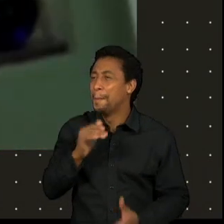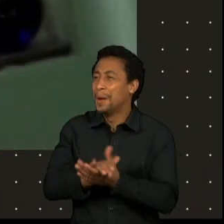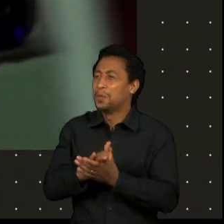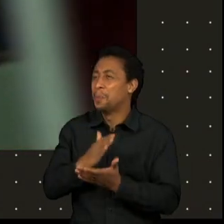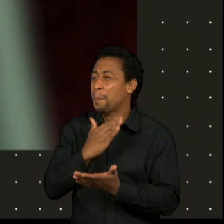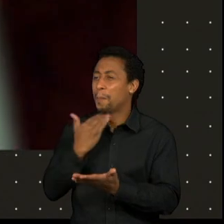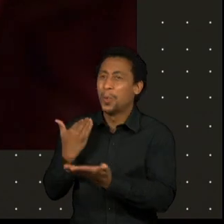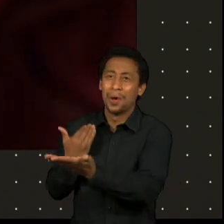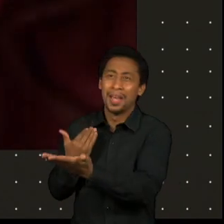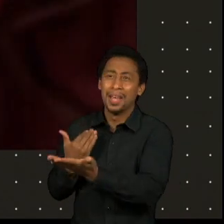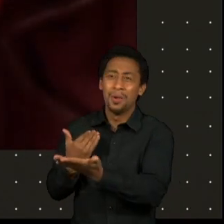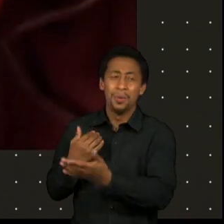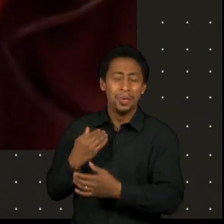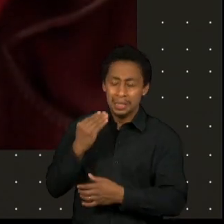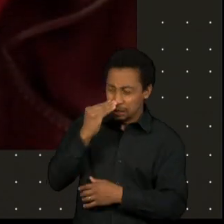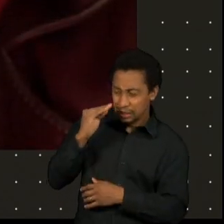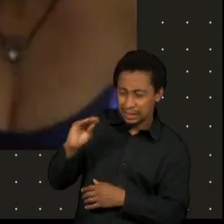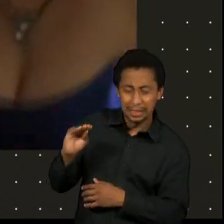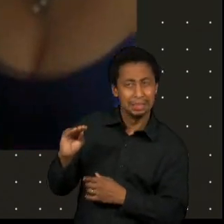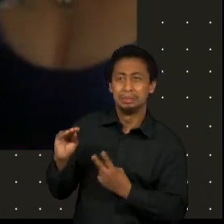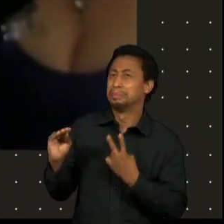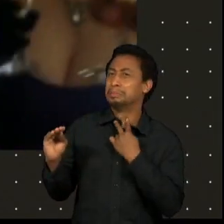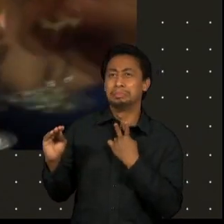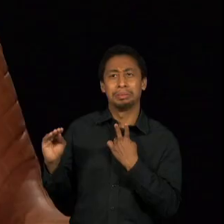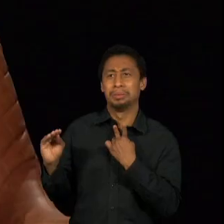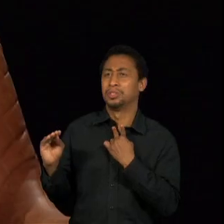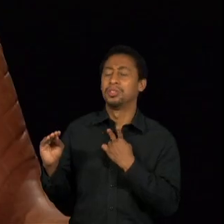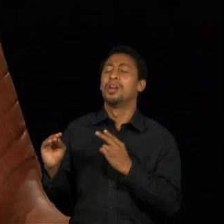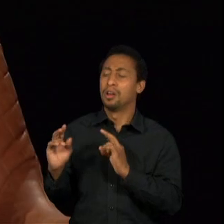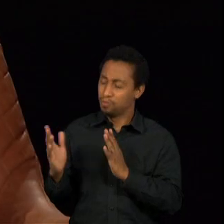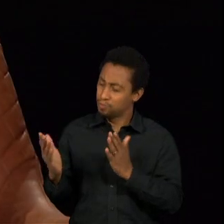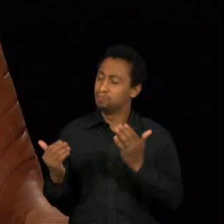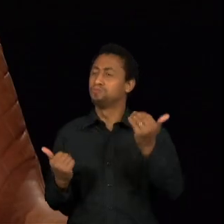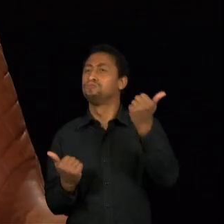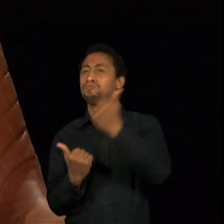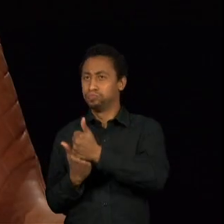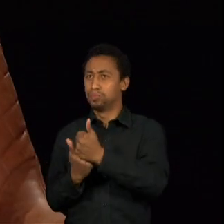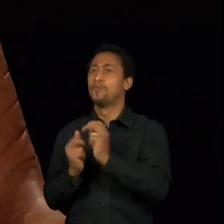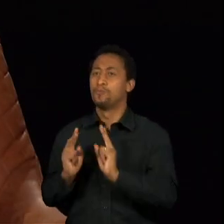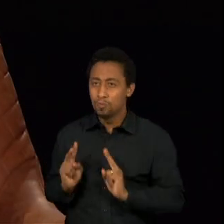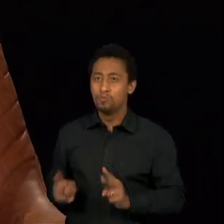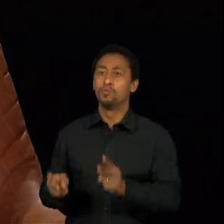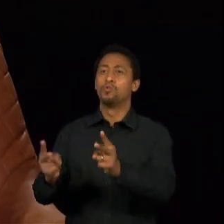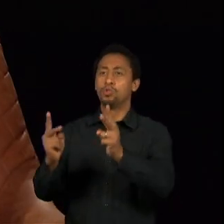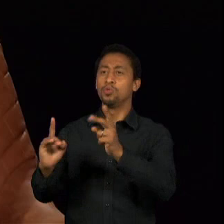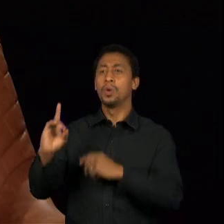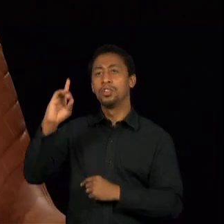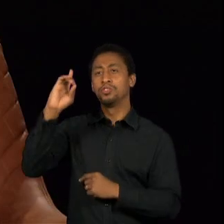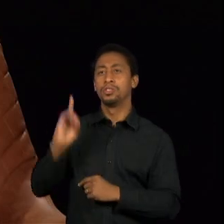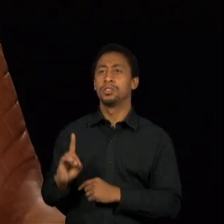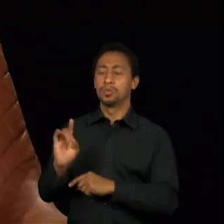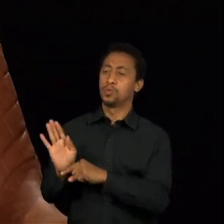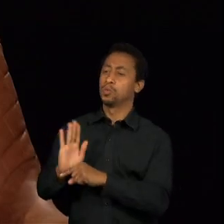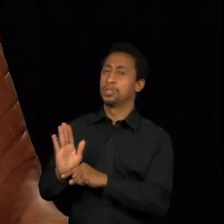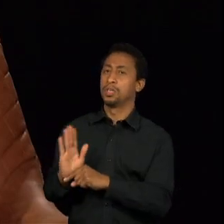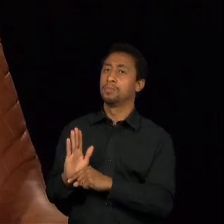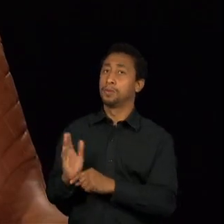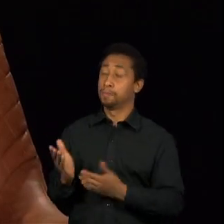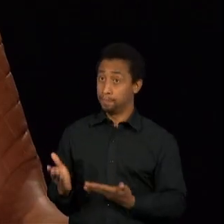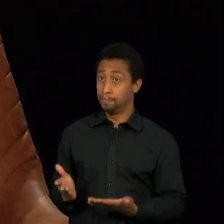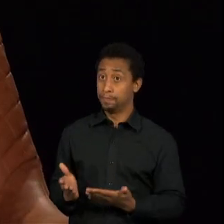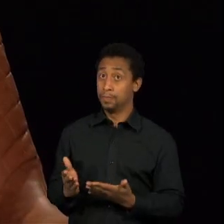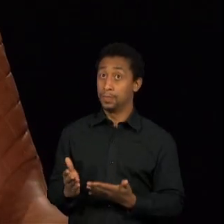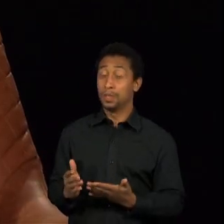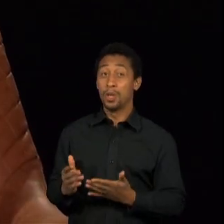Isso é um bem cultural e eu vou ter que dirigir. E falei para ele. Né, ele ficou 8